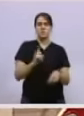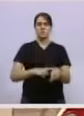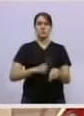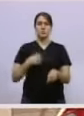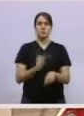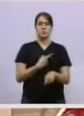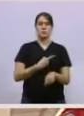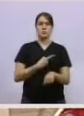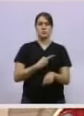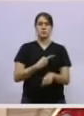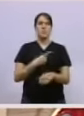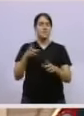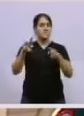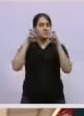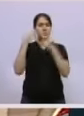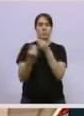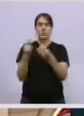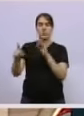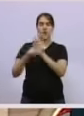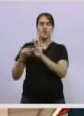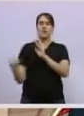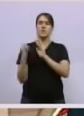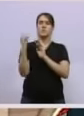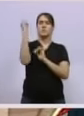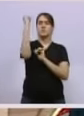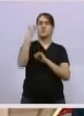nós descobrimos o valor da regra.